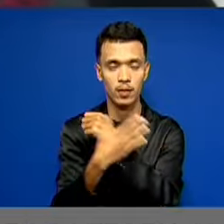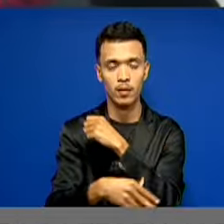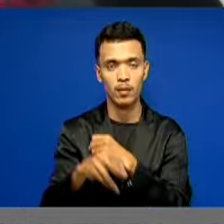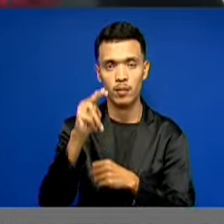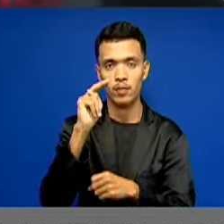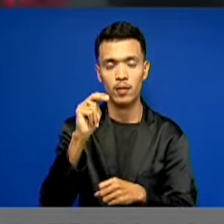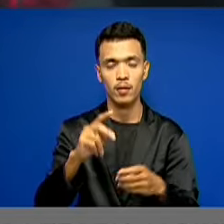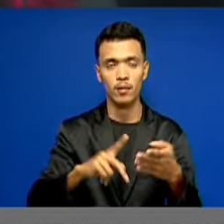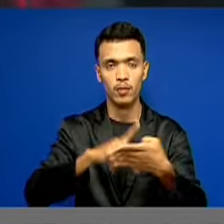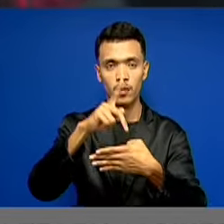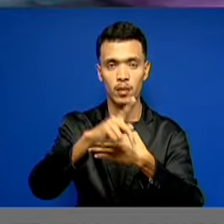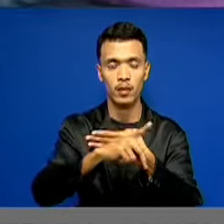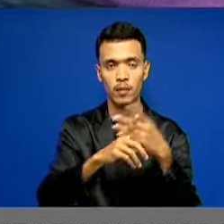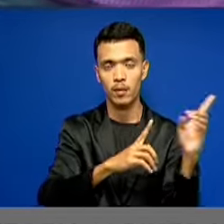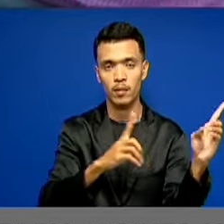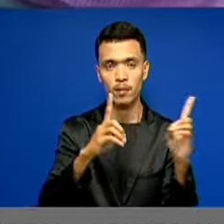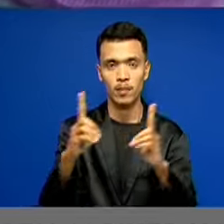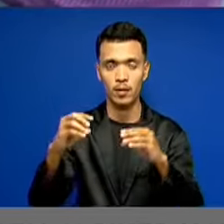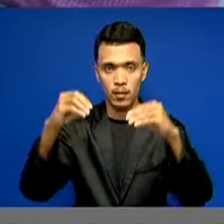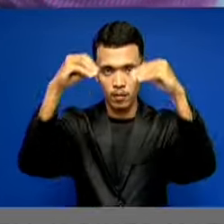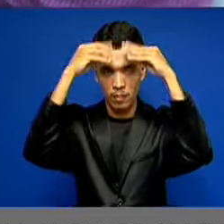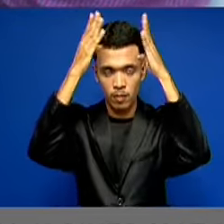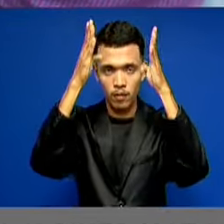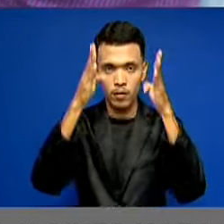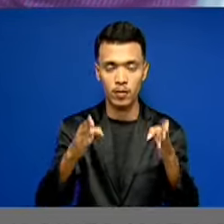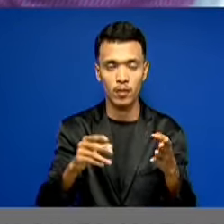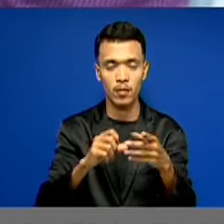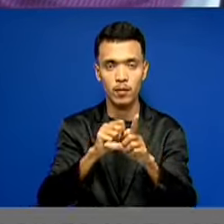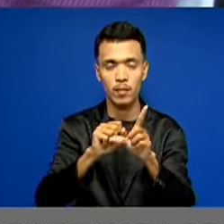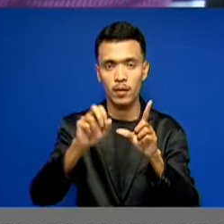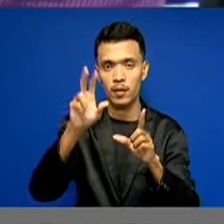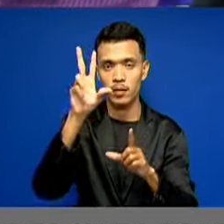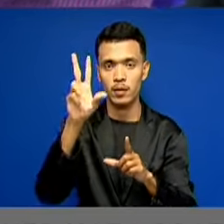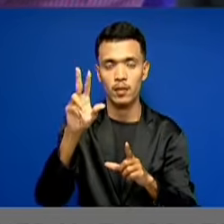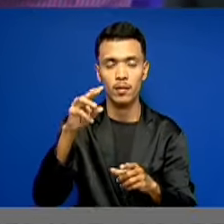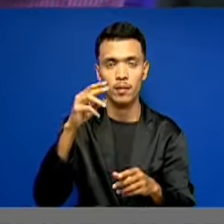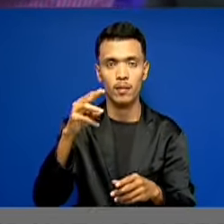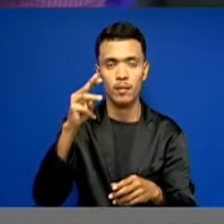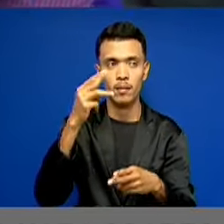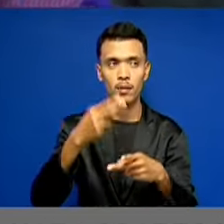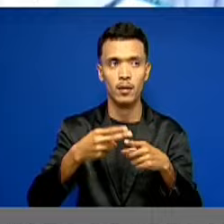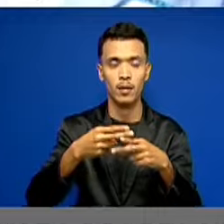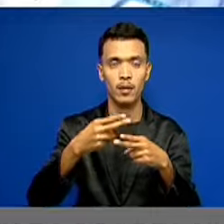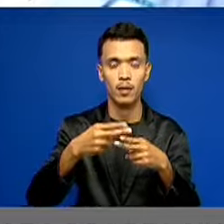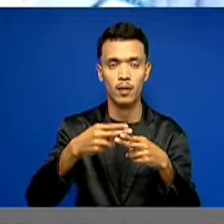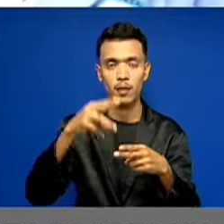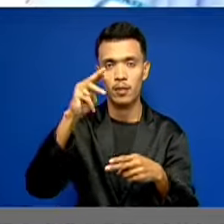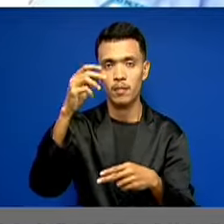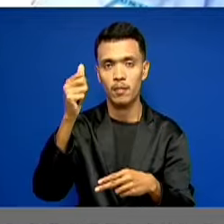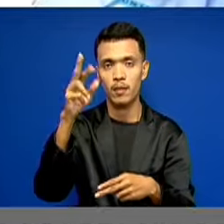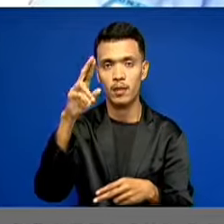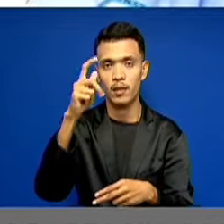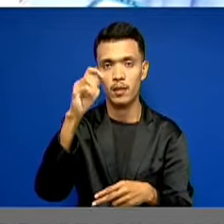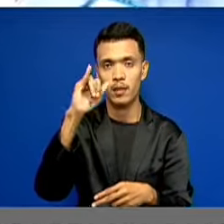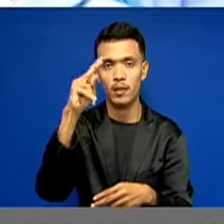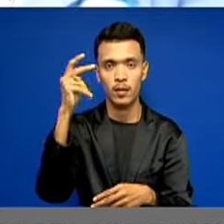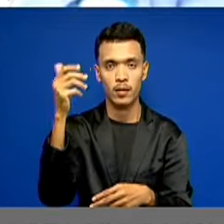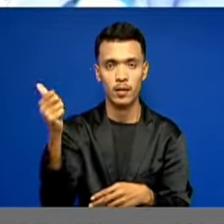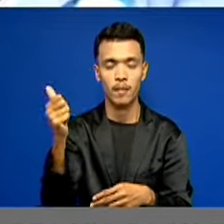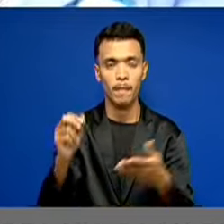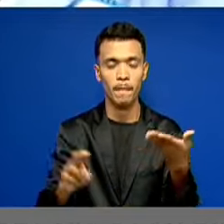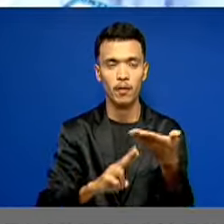o diretor a curso mestrado e a política pública, Martina Rupidara Gomes.